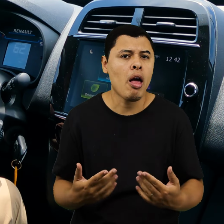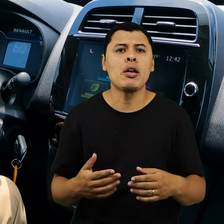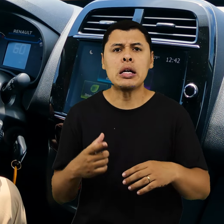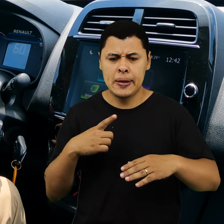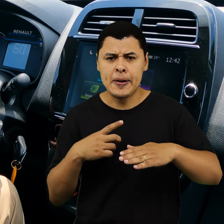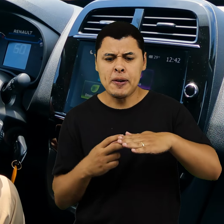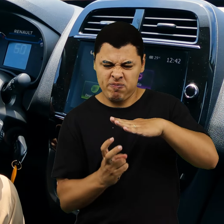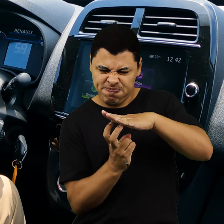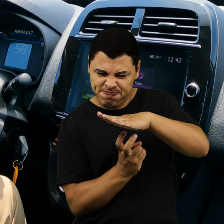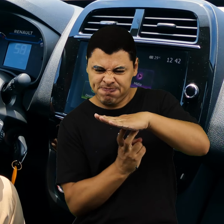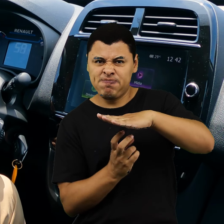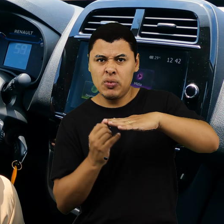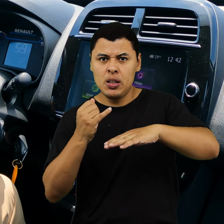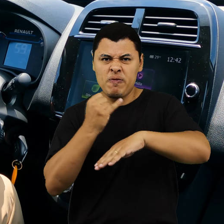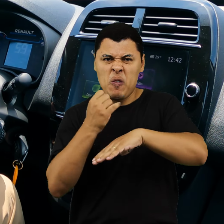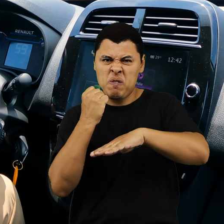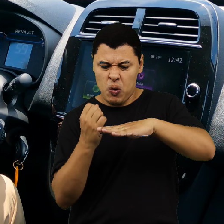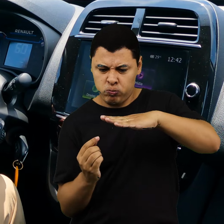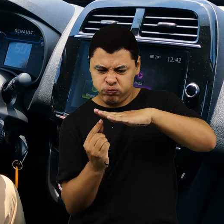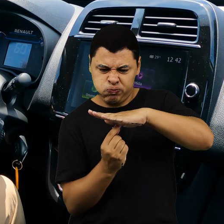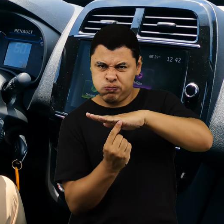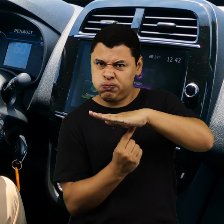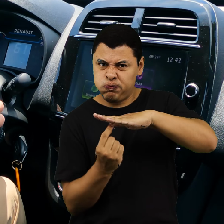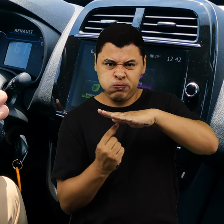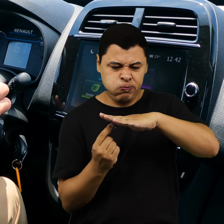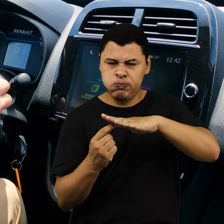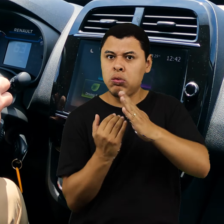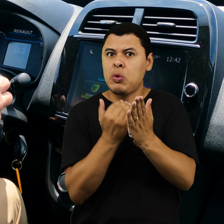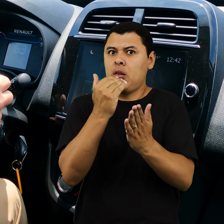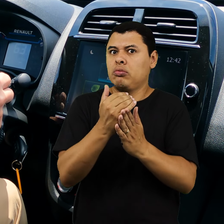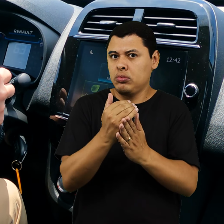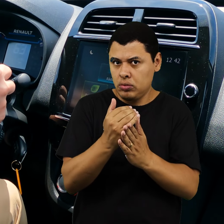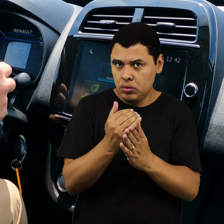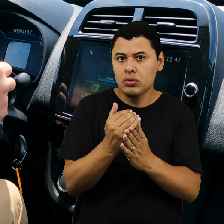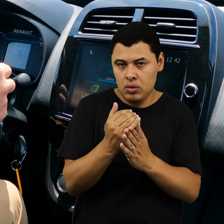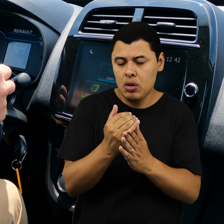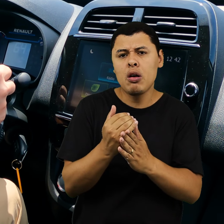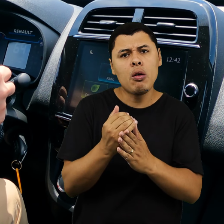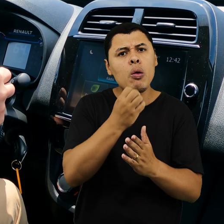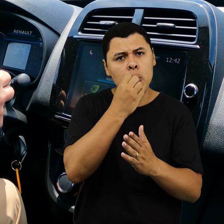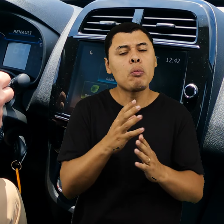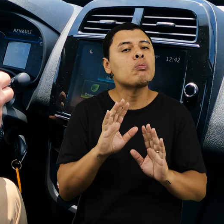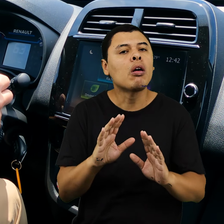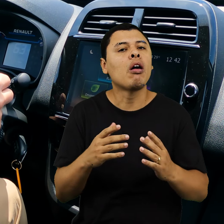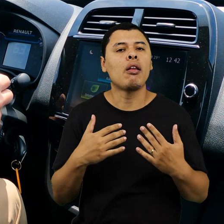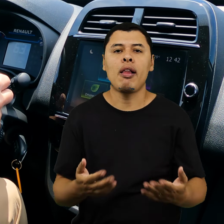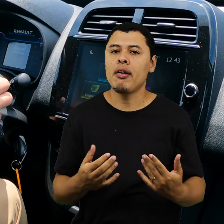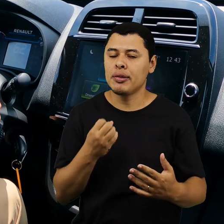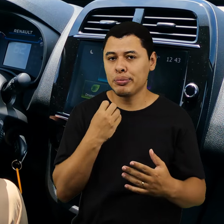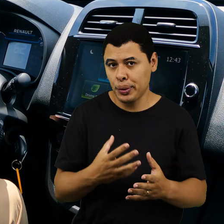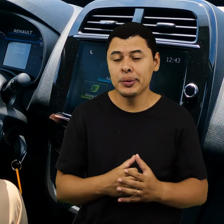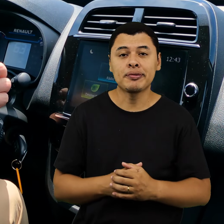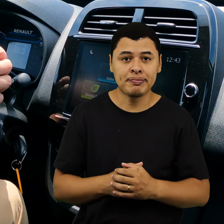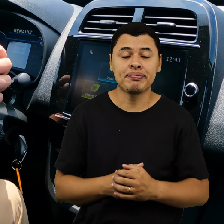reforços adicionais que a Renault adotou aqui na versão brasileira do Kwid em relação ao indiano, ainda assim é extremamente leve.